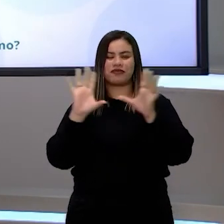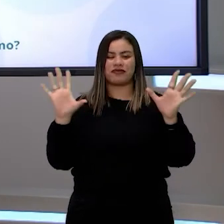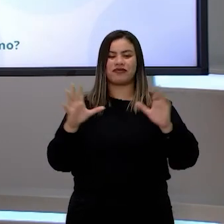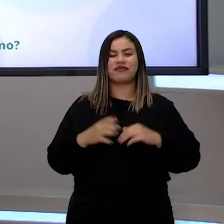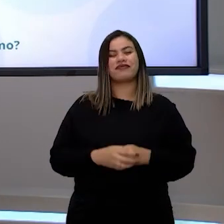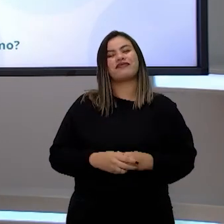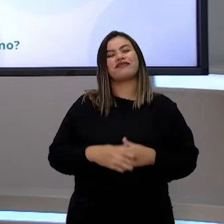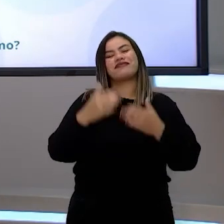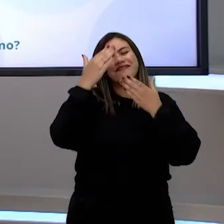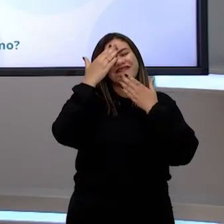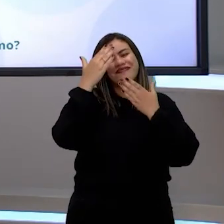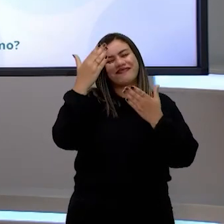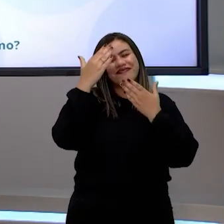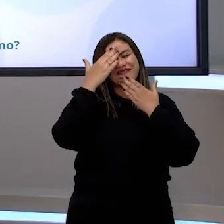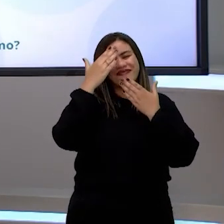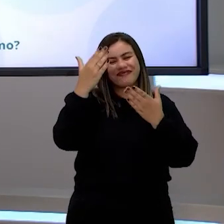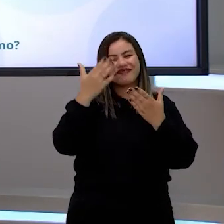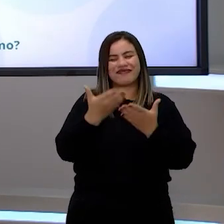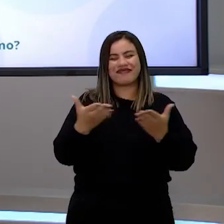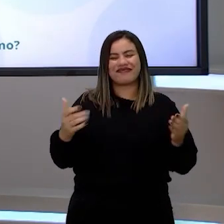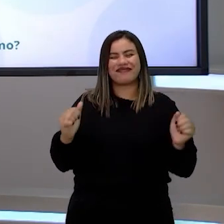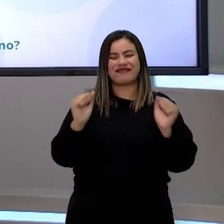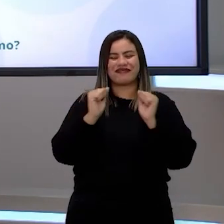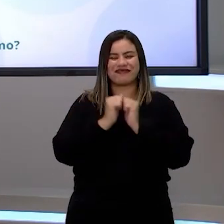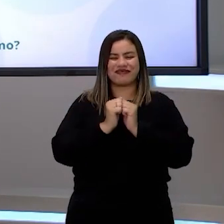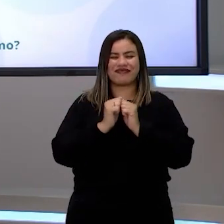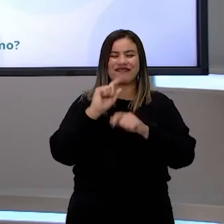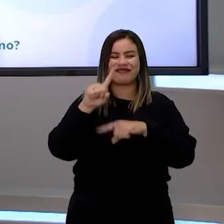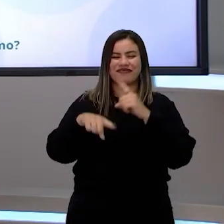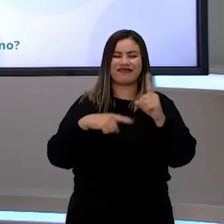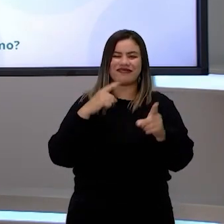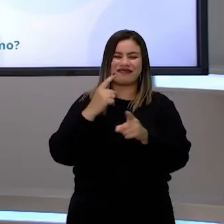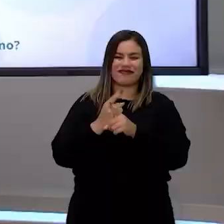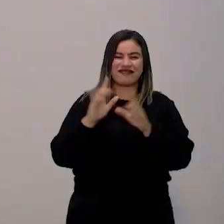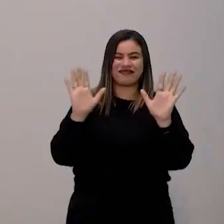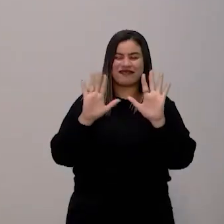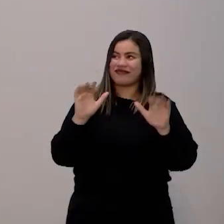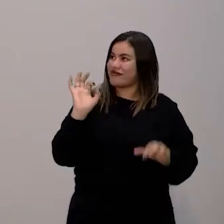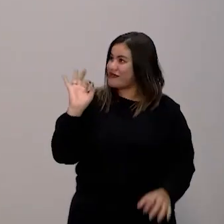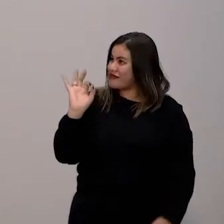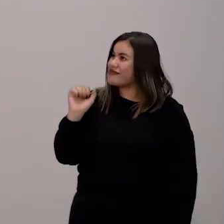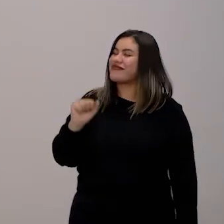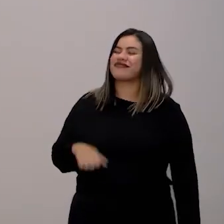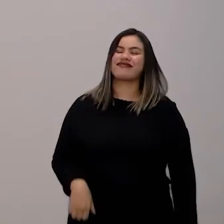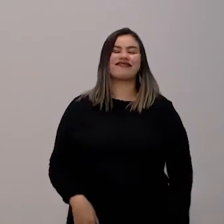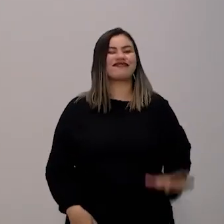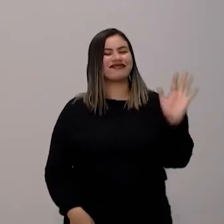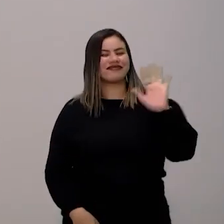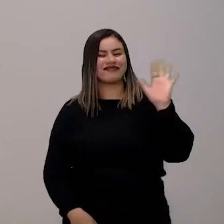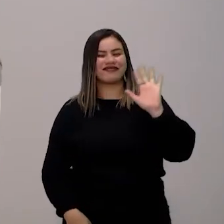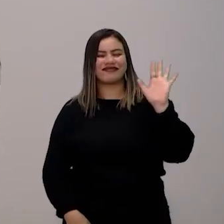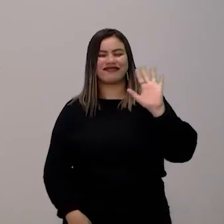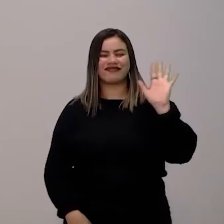Gente, muito obrigada pela participação de vocês e a gente se encontra numa próxima, né, Giba? É isso aí, pessoal. Até